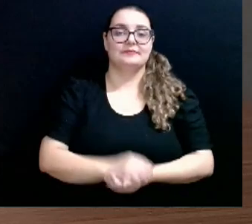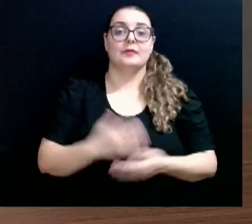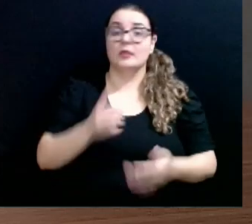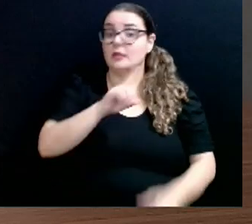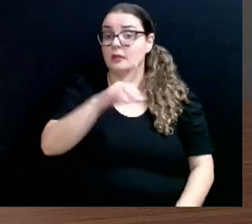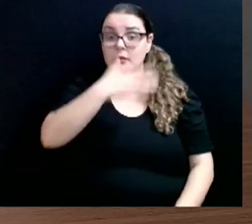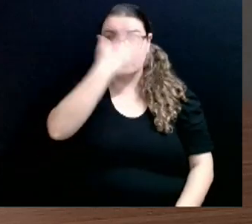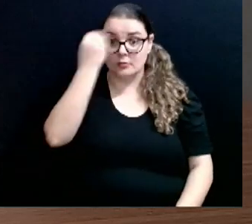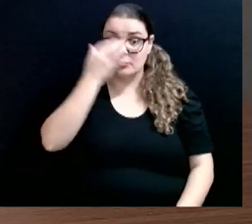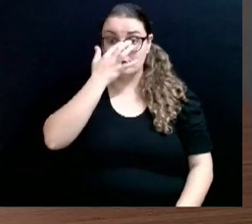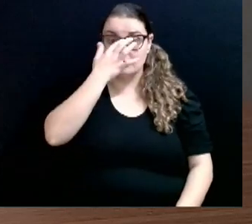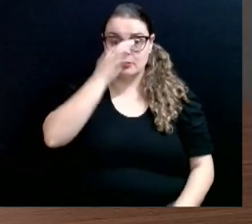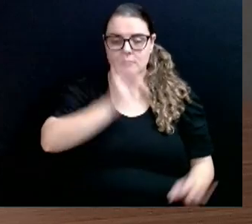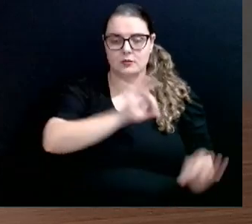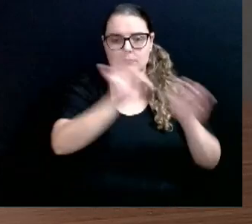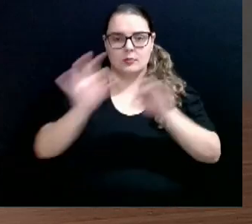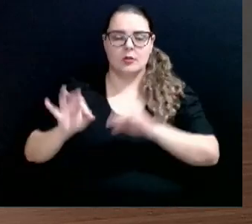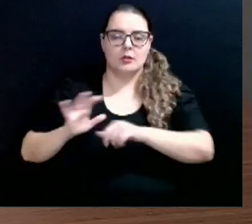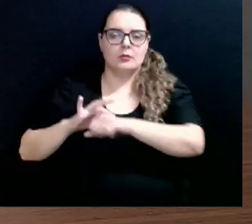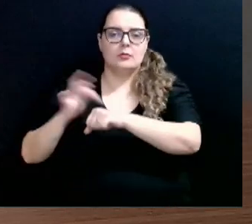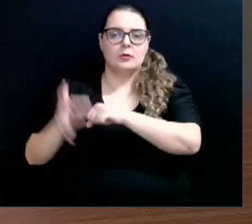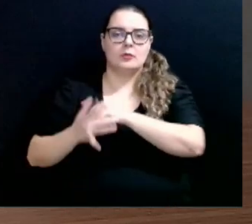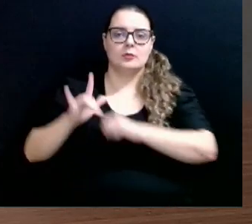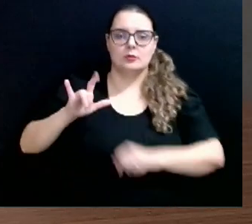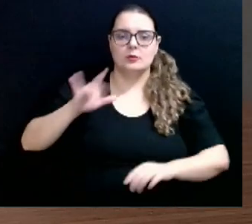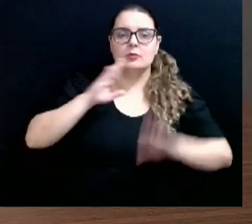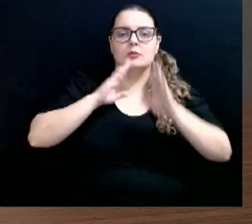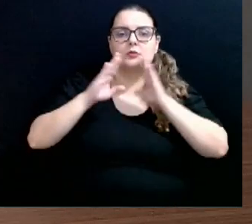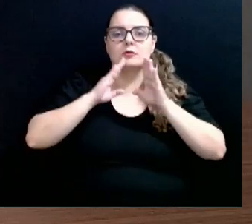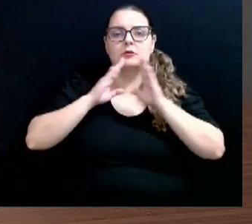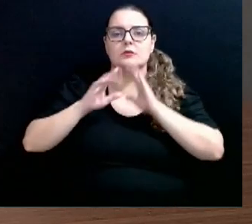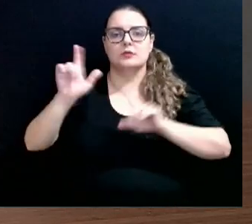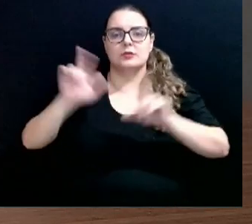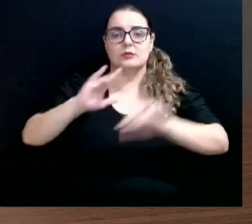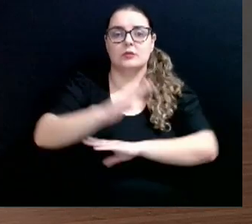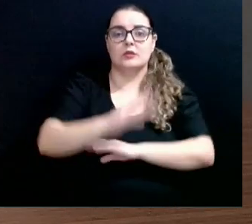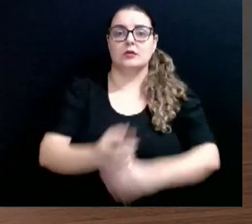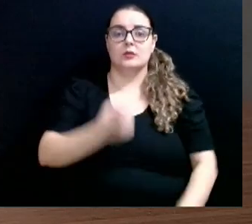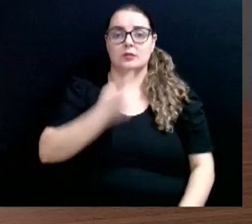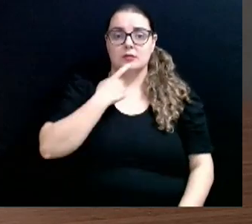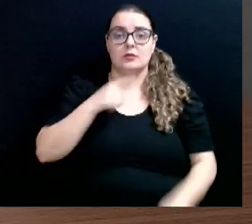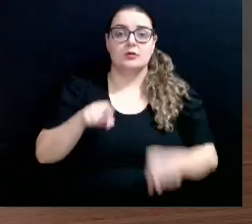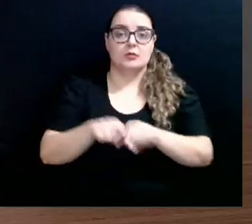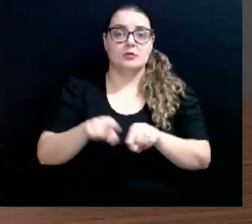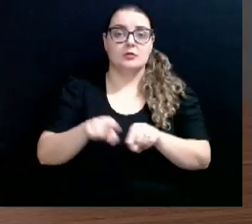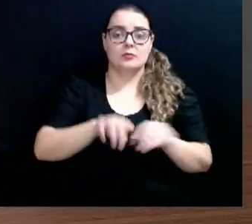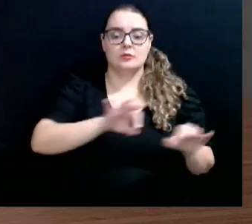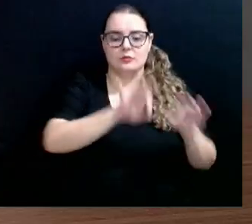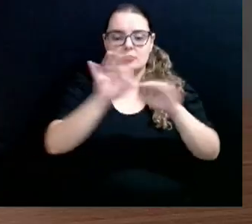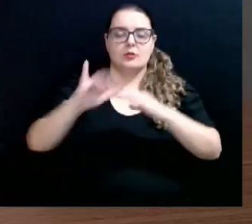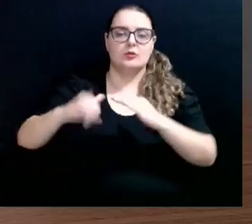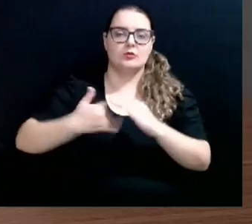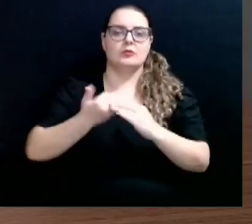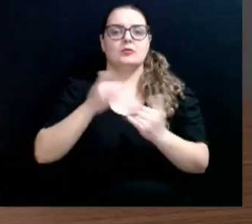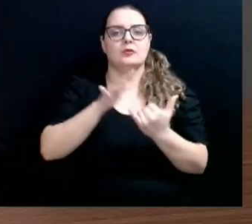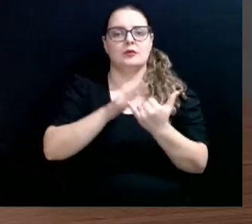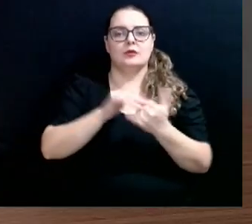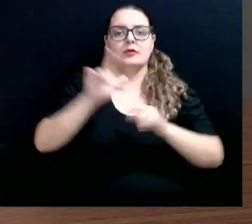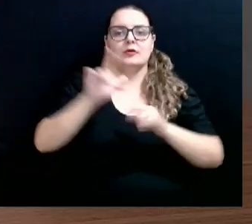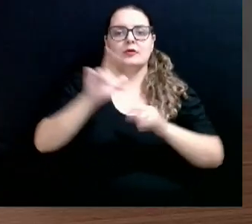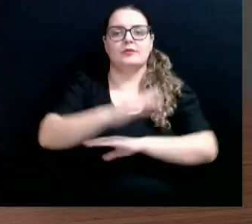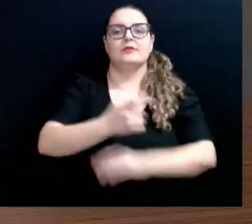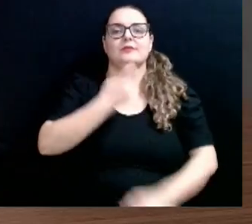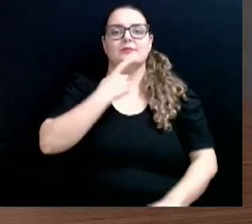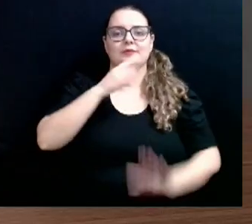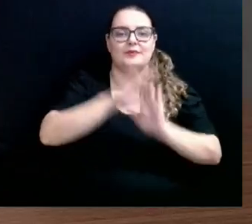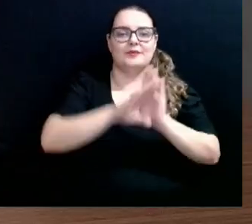nos seguir nas redes sociais, no Instagram, no Facebook, TV Câmara Campinas, e também de nos seguir no YouTube, onde tem toda a nossa programação. Um